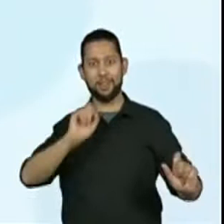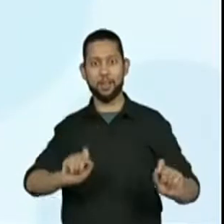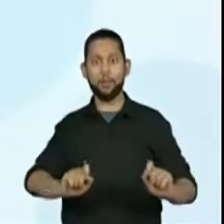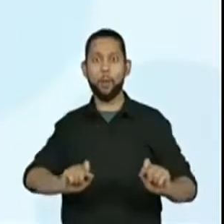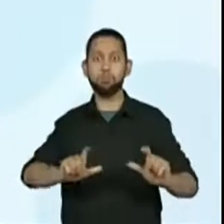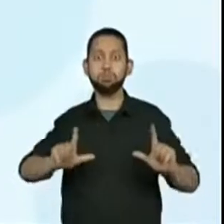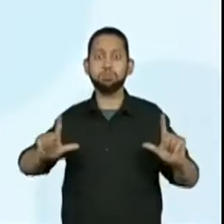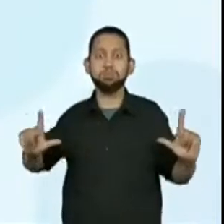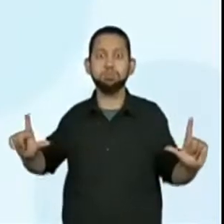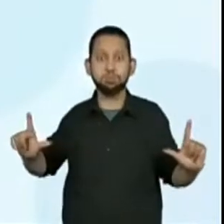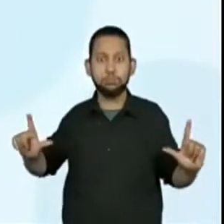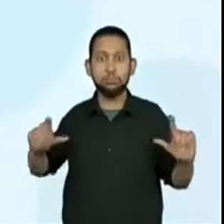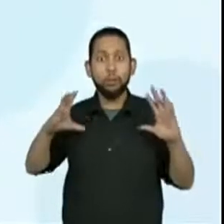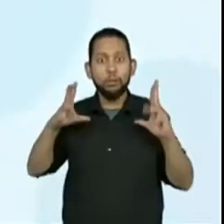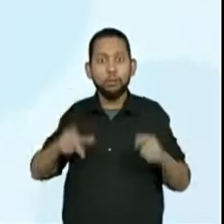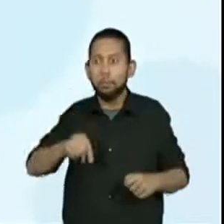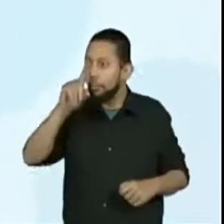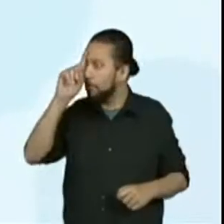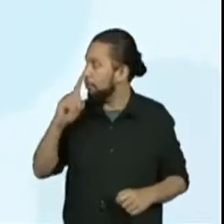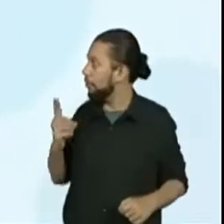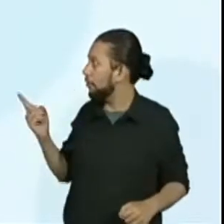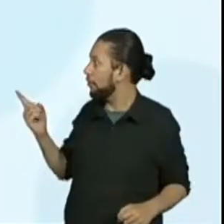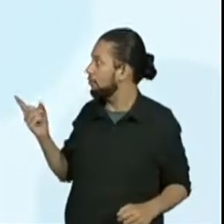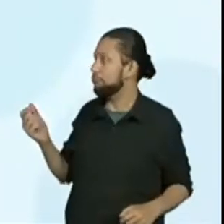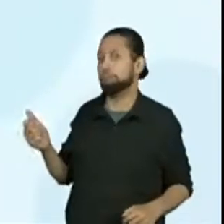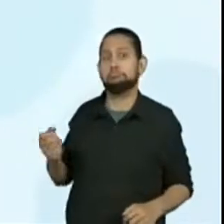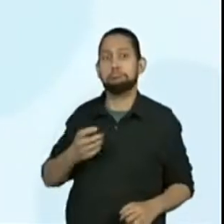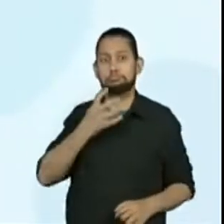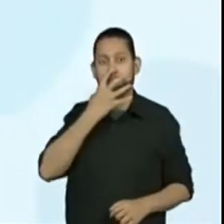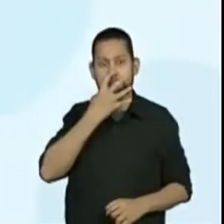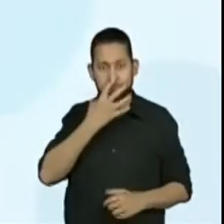Todo esse retângulo amarelo aí.